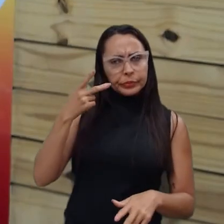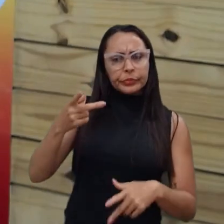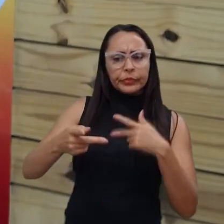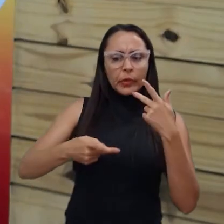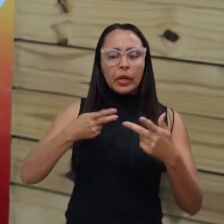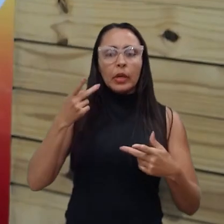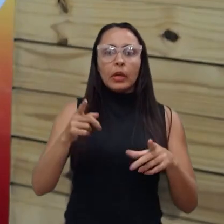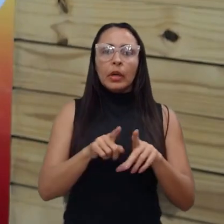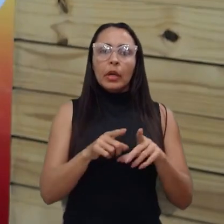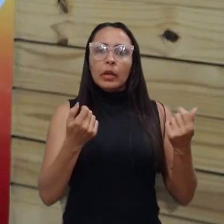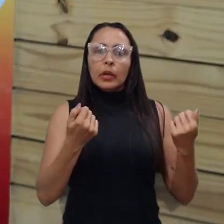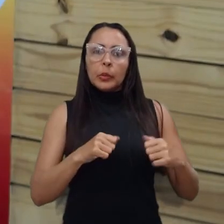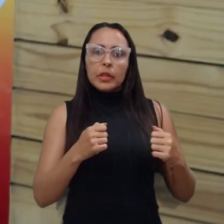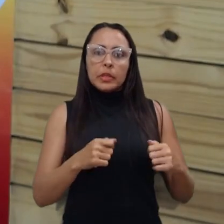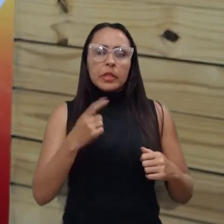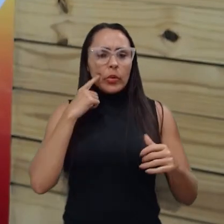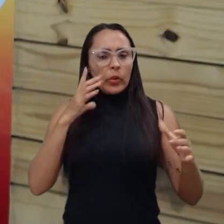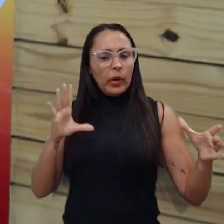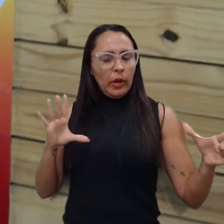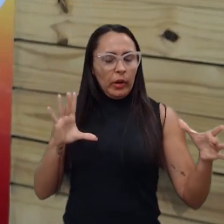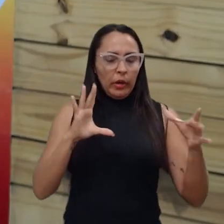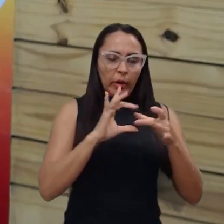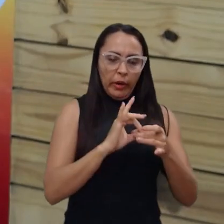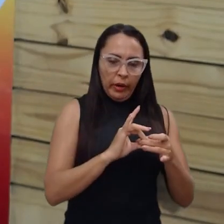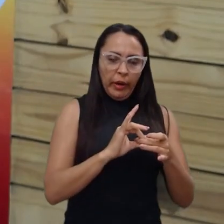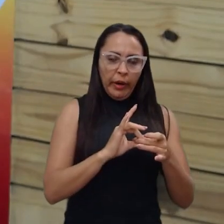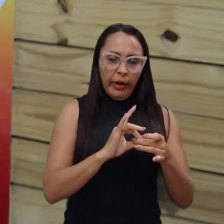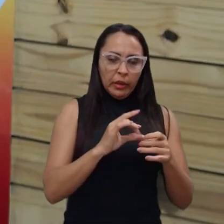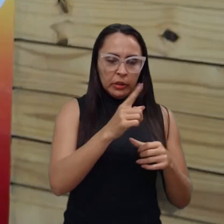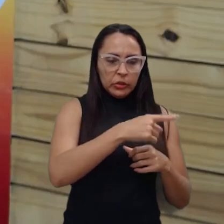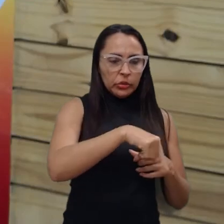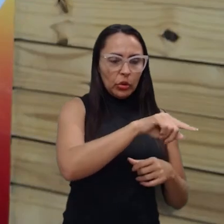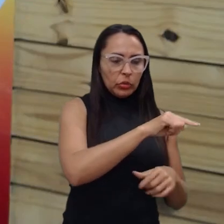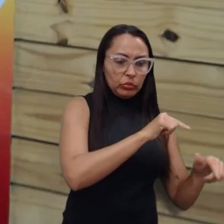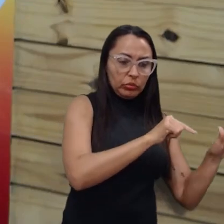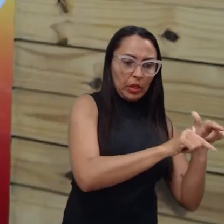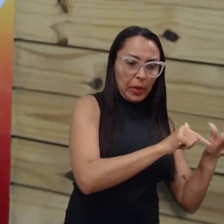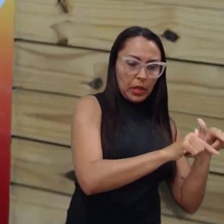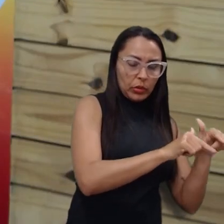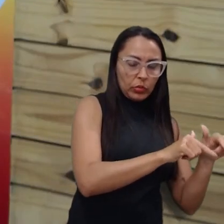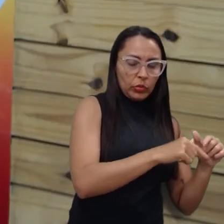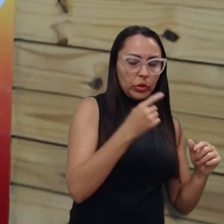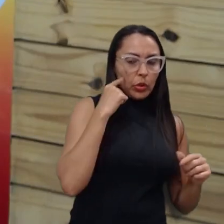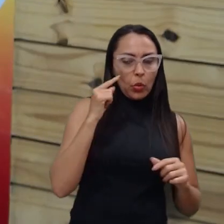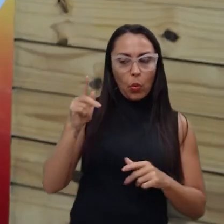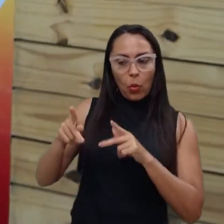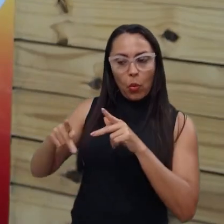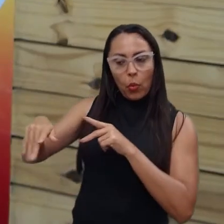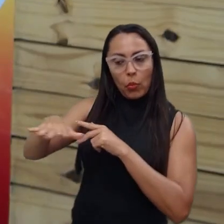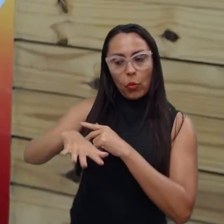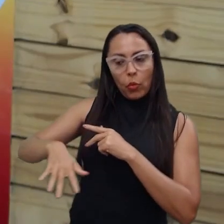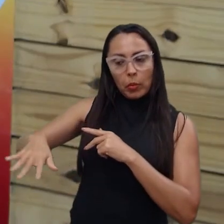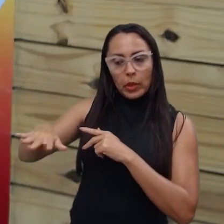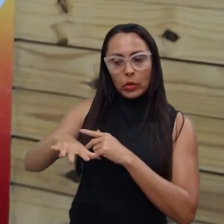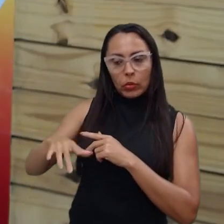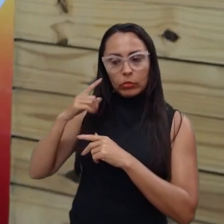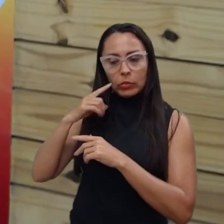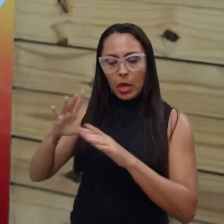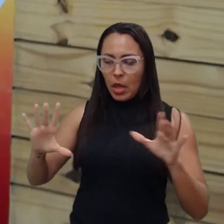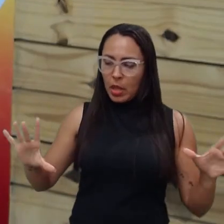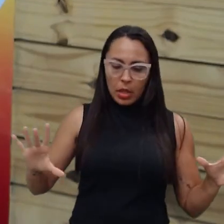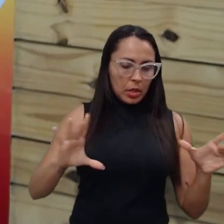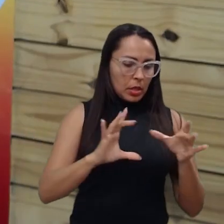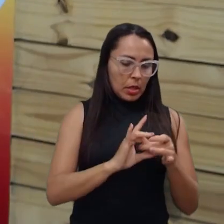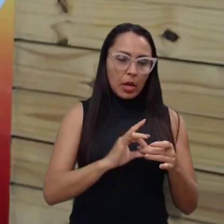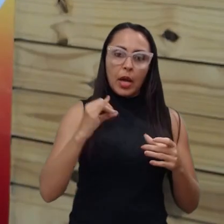precisa saber engajar tanto os nossos funcionários quanto o público externo em relação à